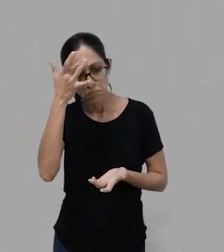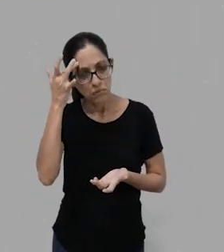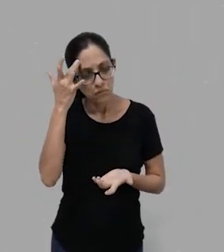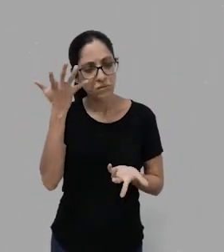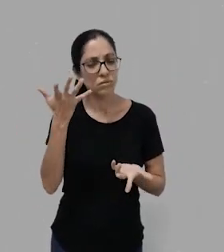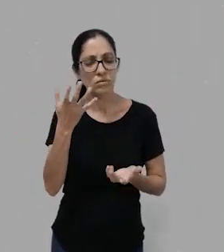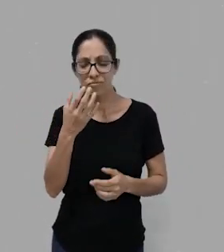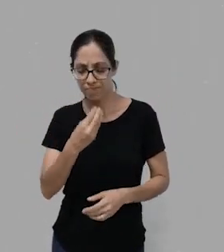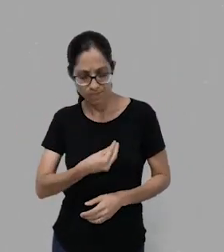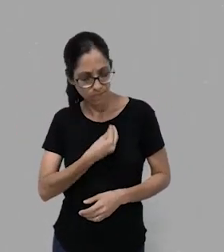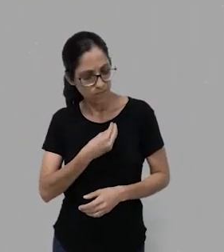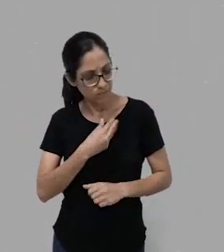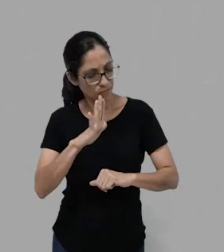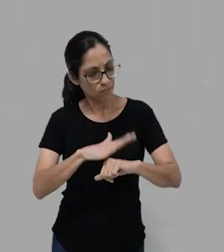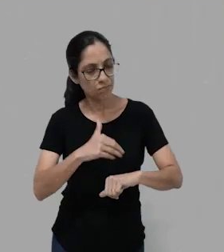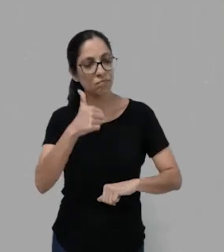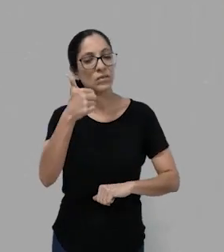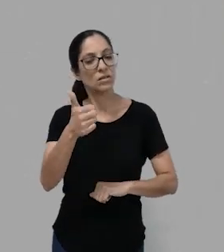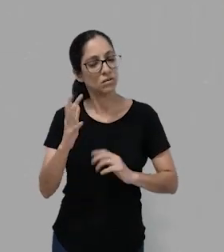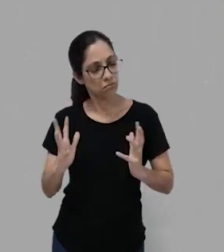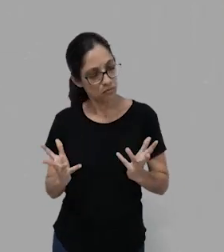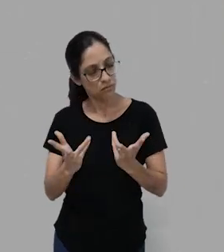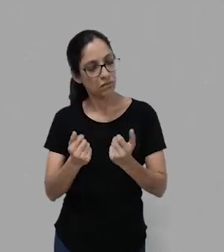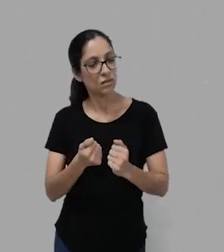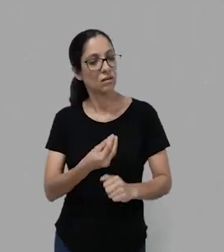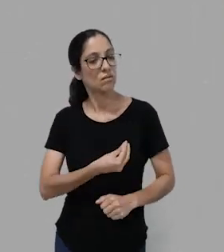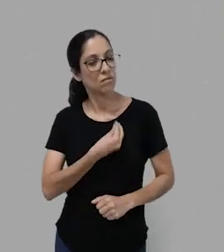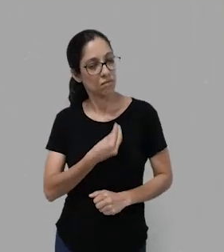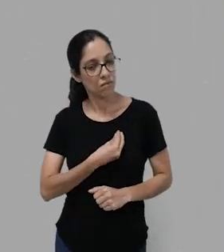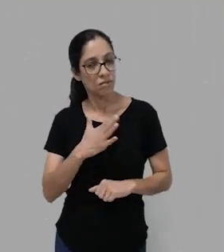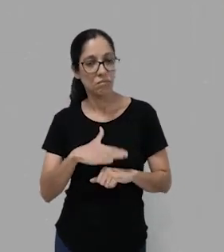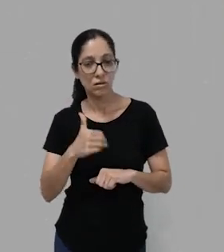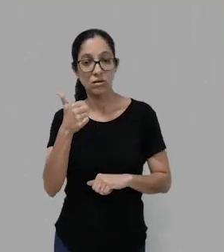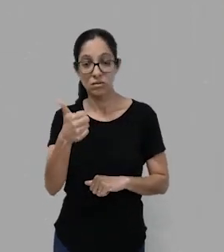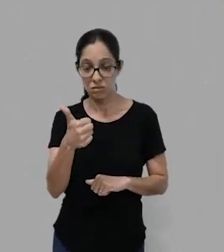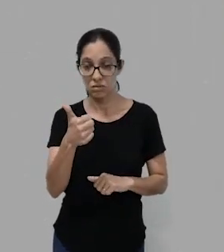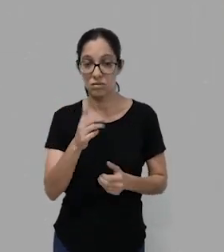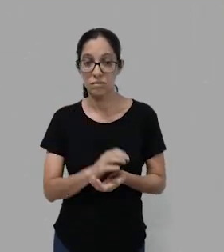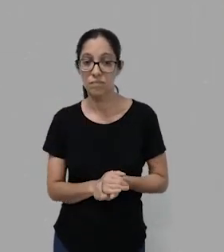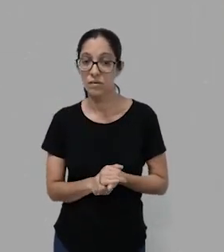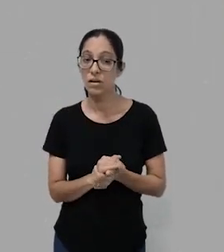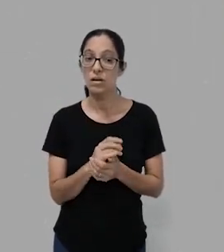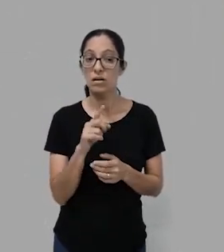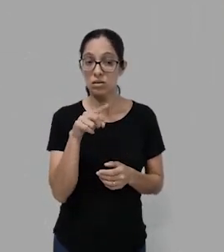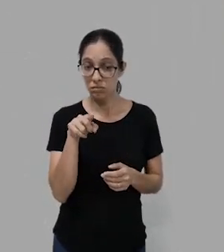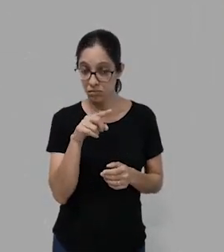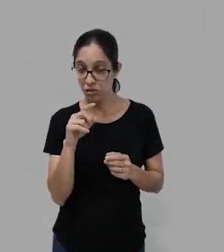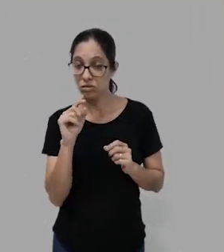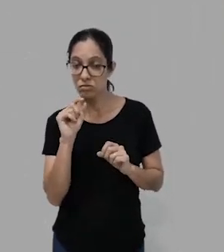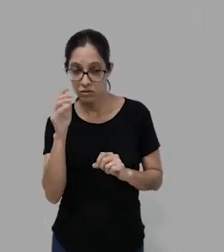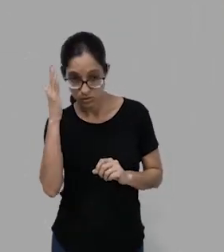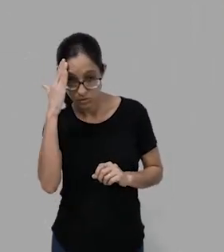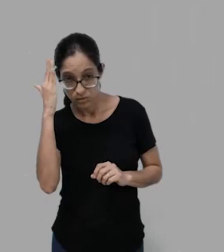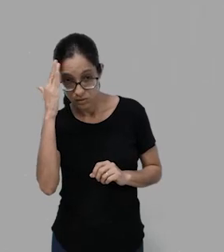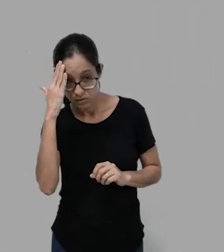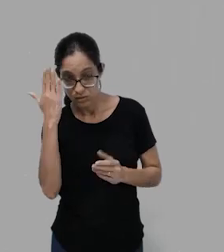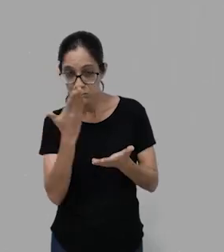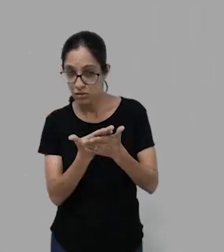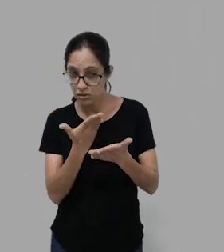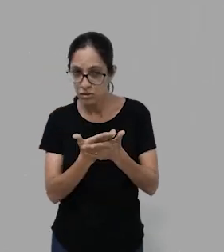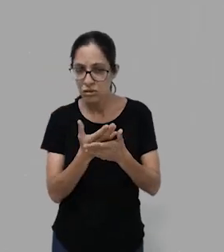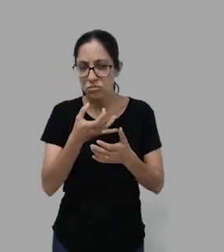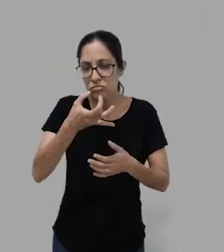vida bem melhor. Ele tem uma qualidade de vida. Então, galerinha, eu vou ficando por aqui. Eu espero que vocês tenham entendido essa aula, tenham